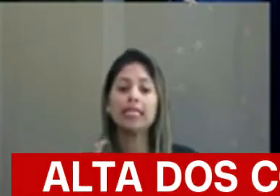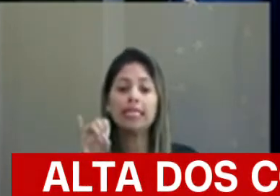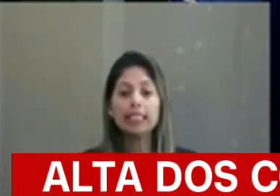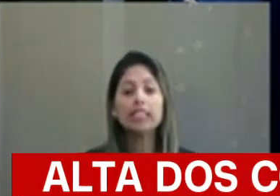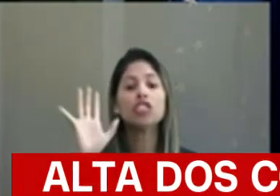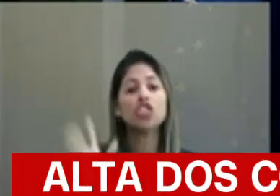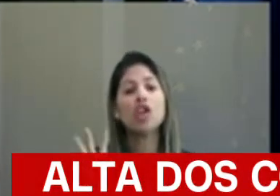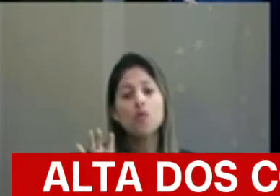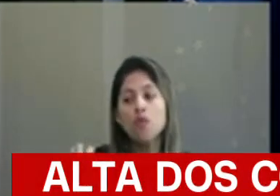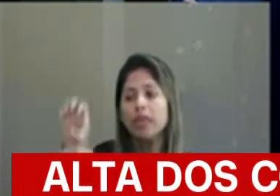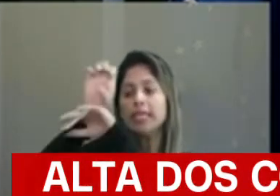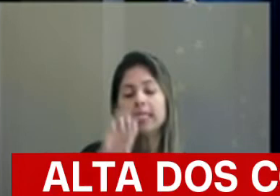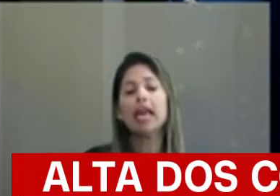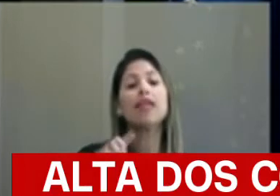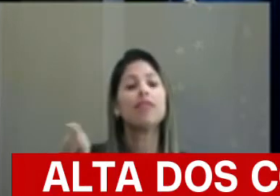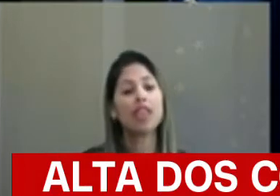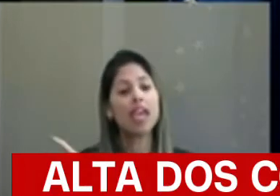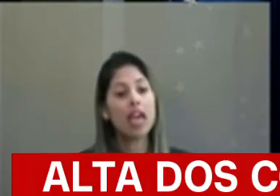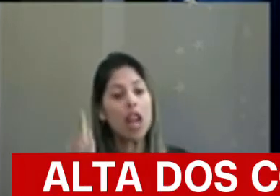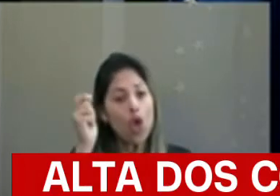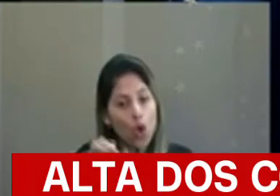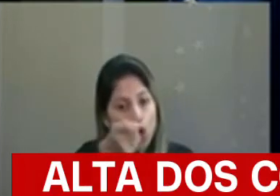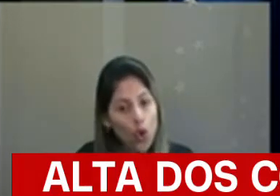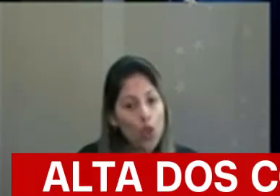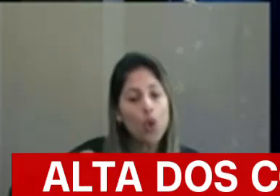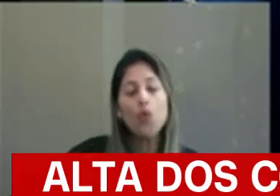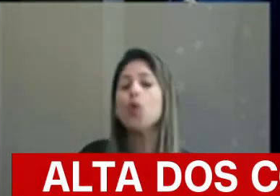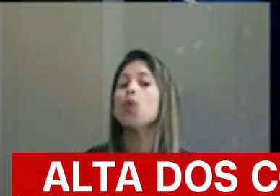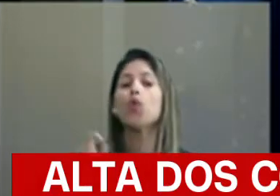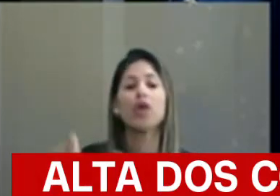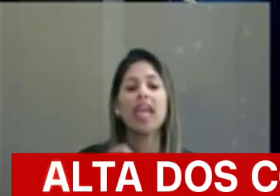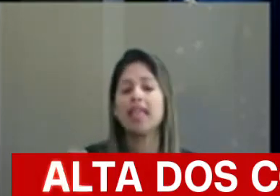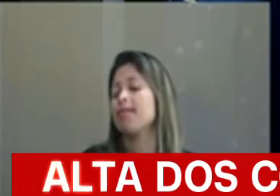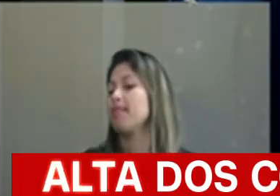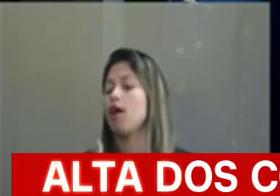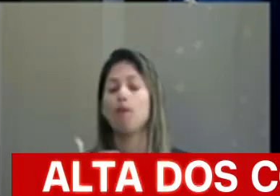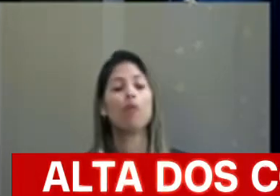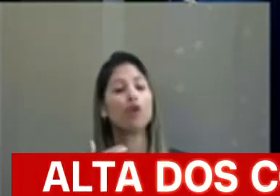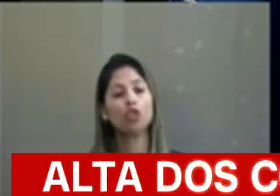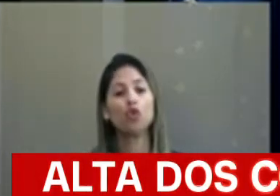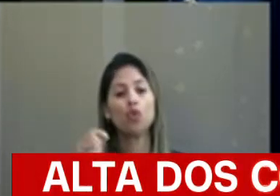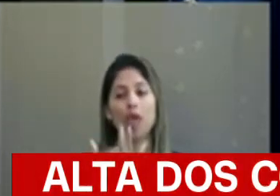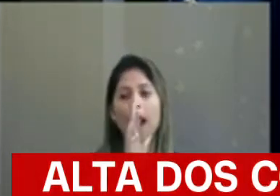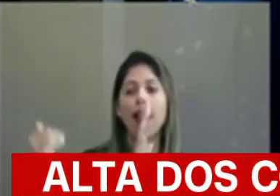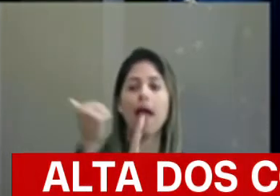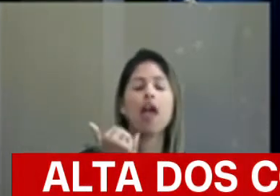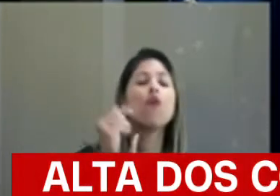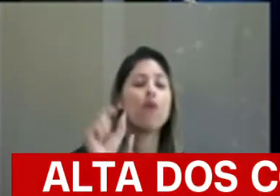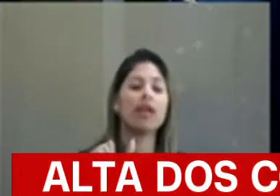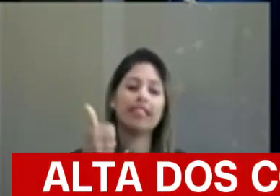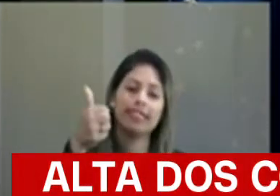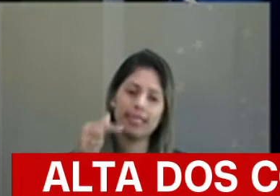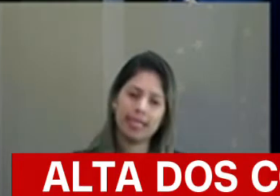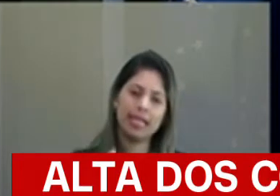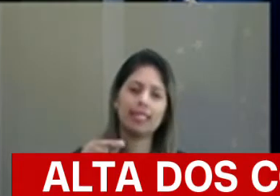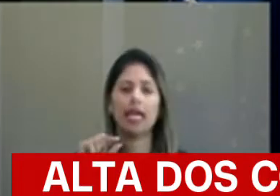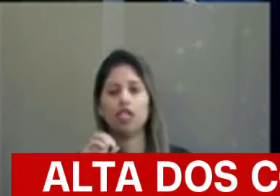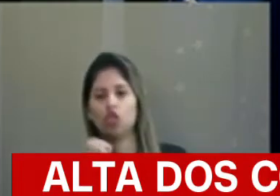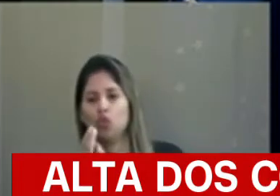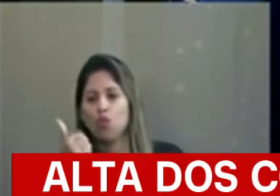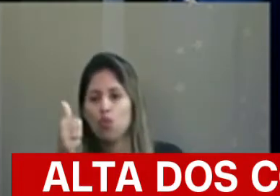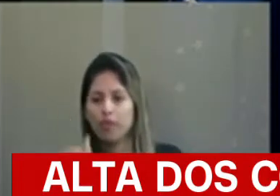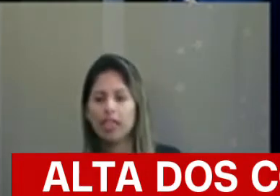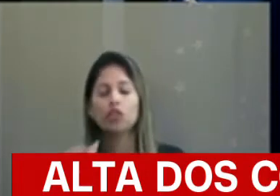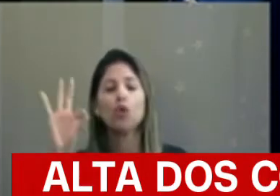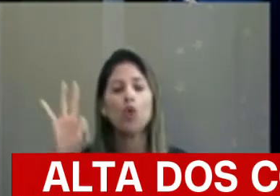Estado opte por aplicar seletividade, não poderia exceder o patamar ordinário de 17% ou